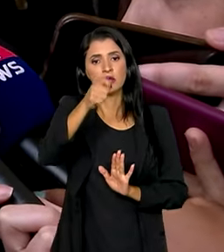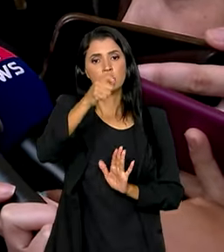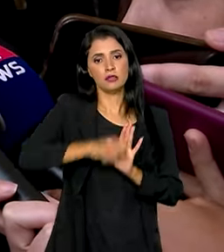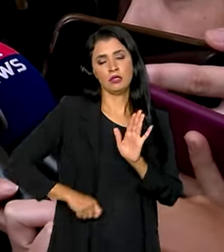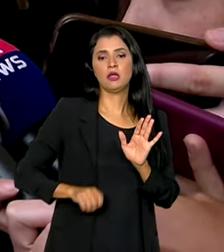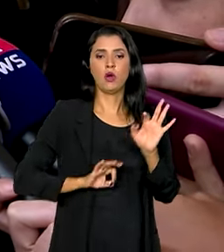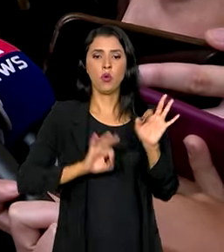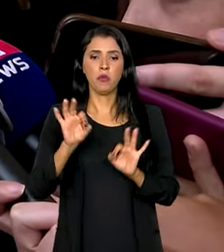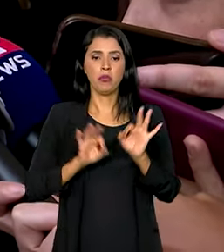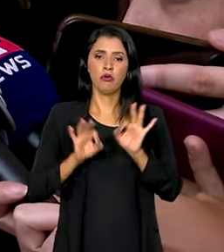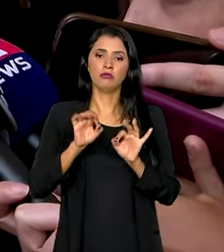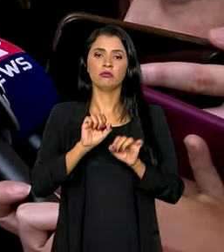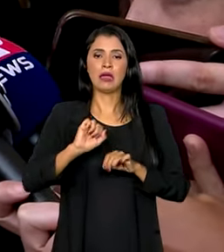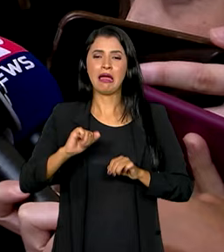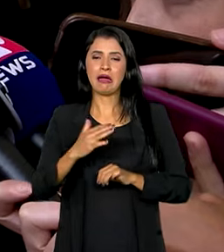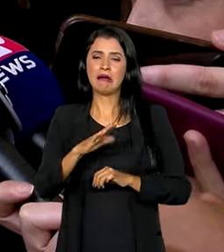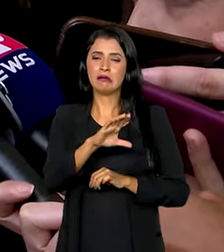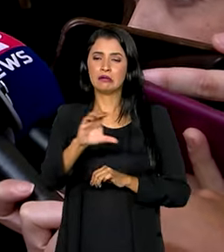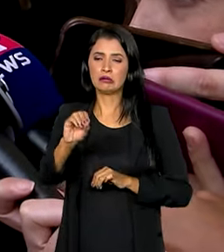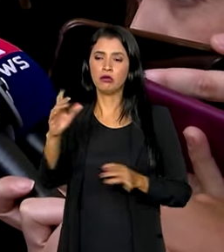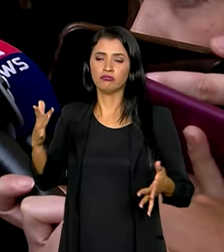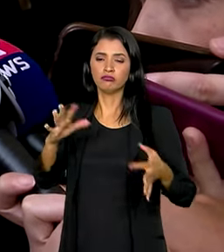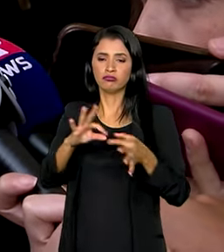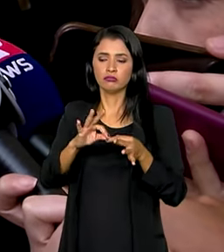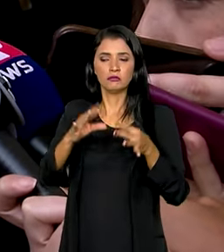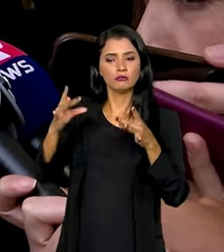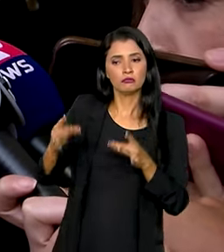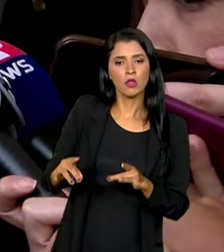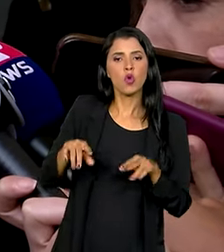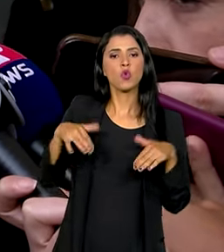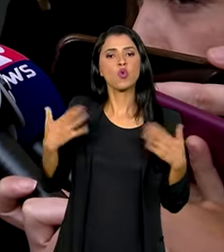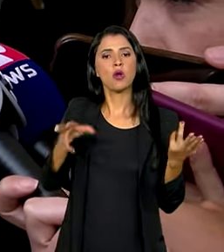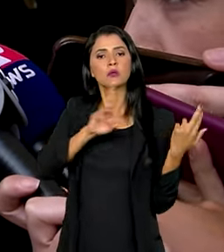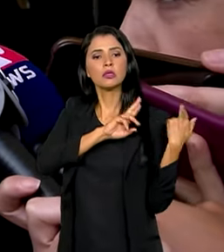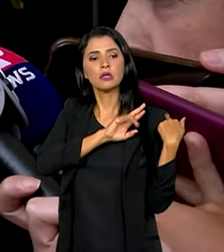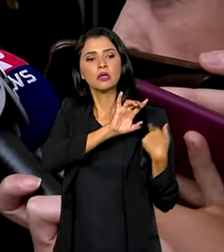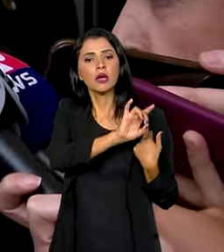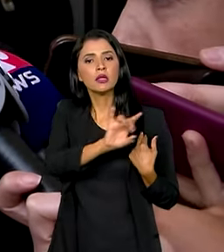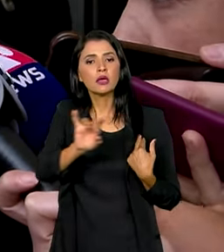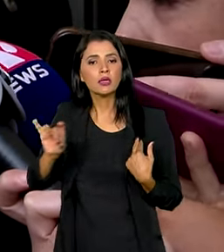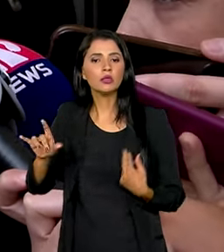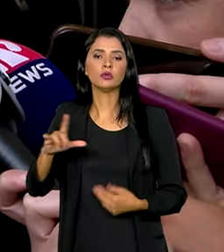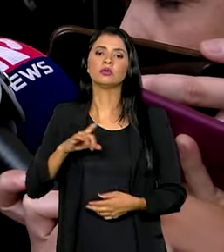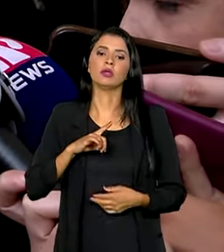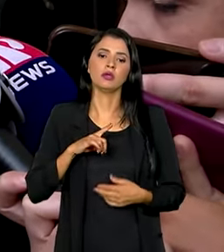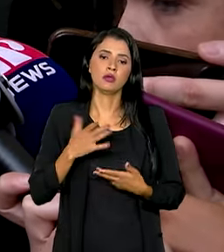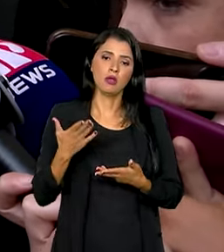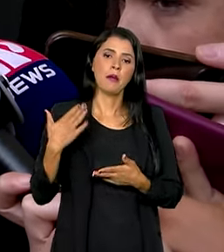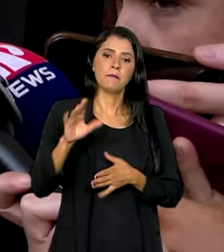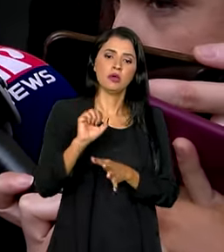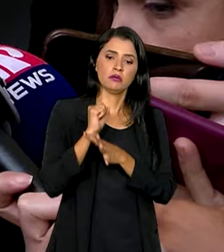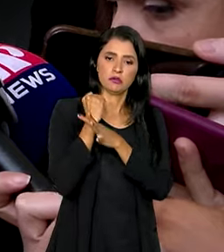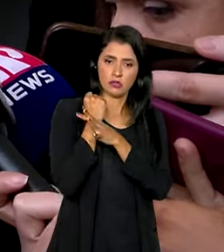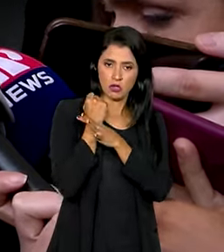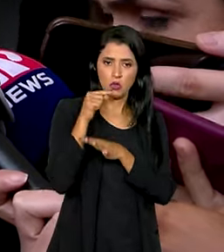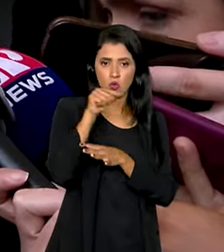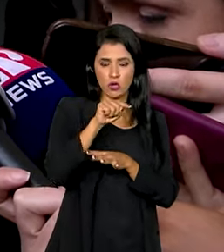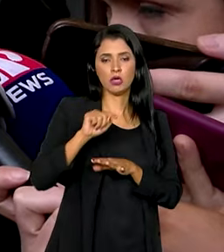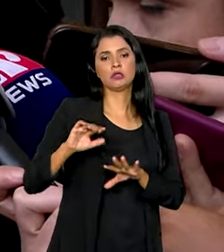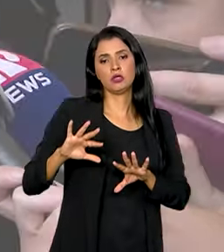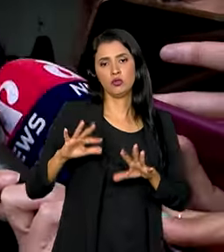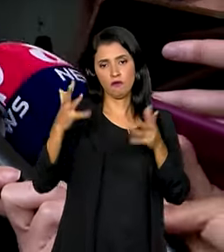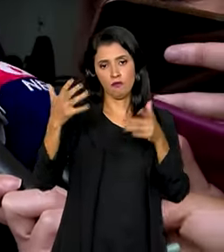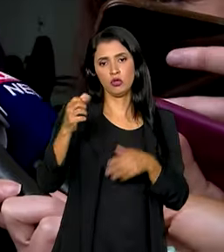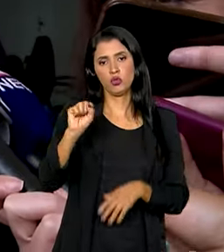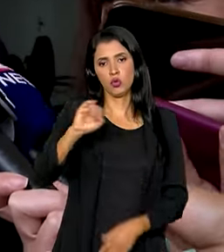de ações integradas que vai definir exatamente qual a responsabilidade de cada um para a segurança do ato no